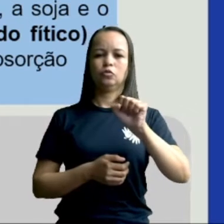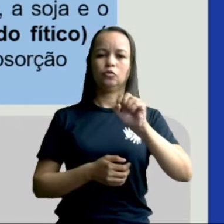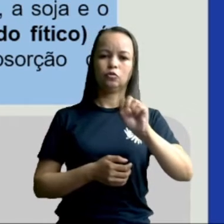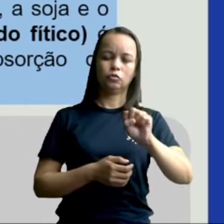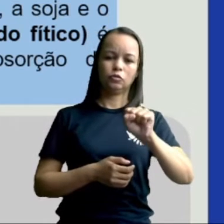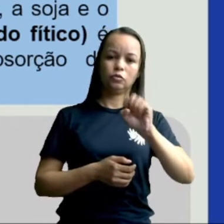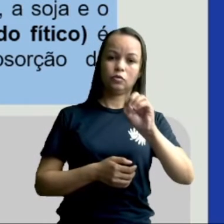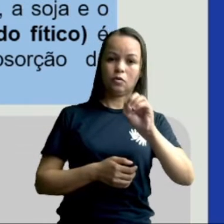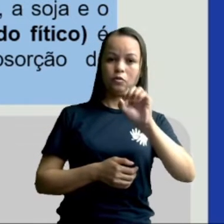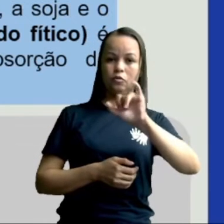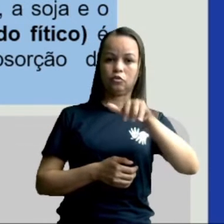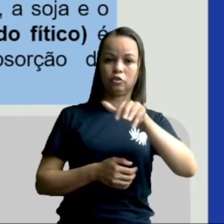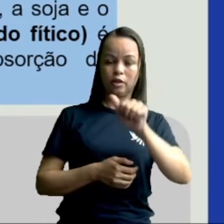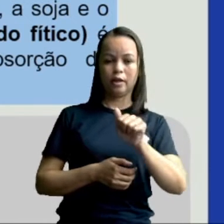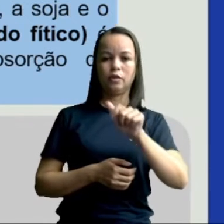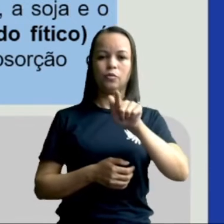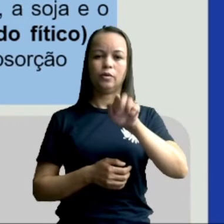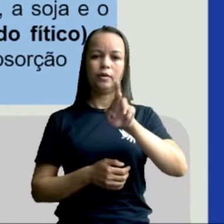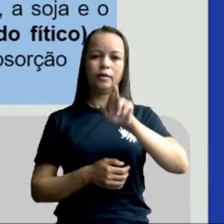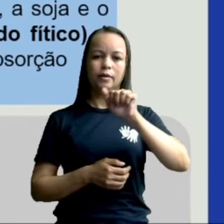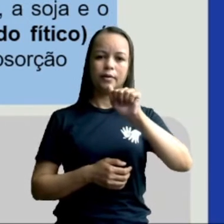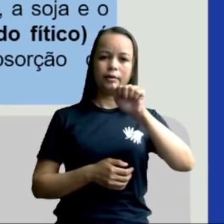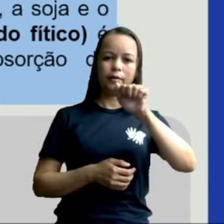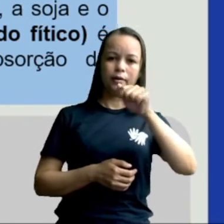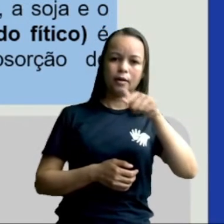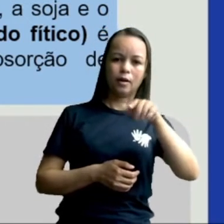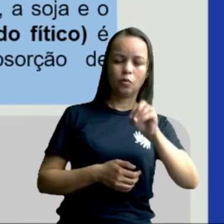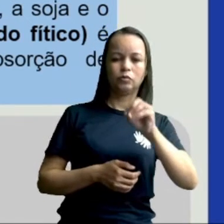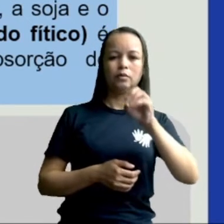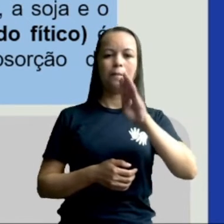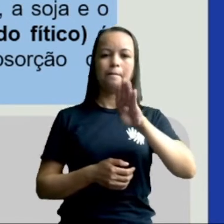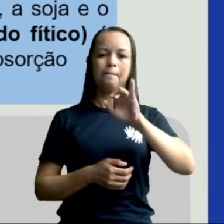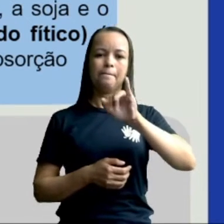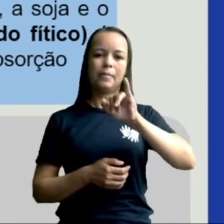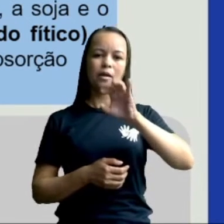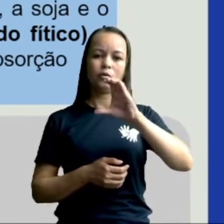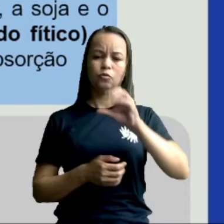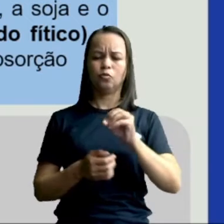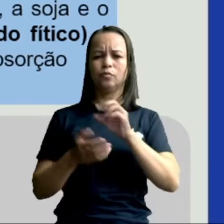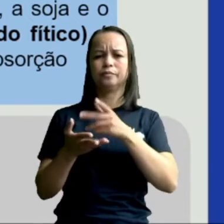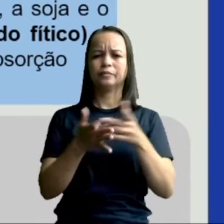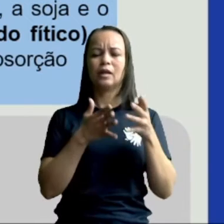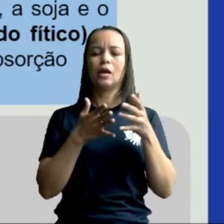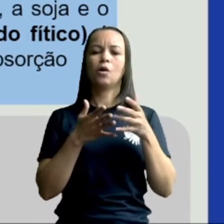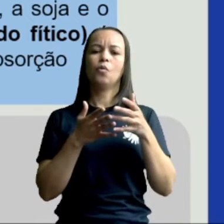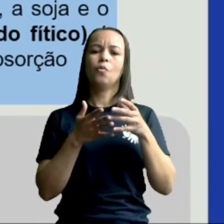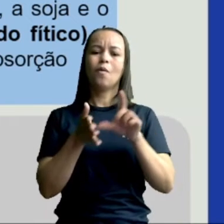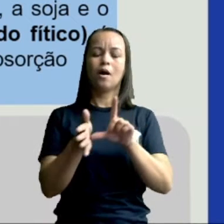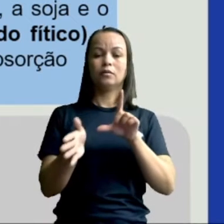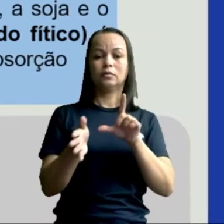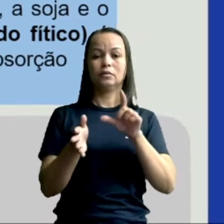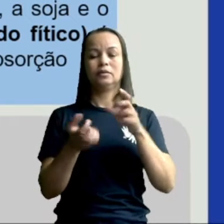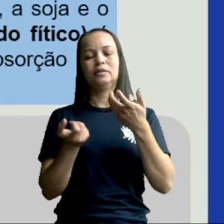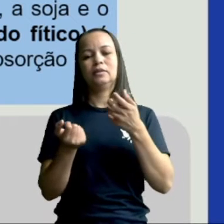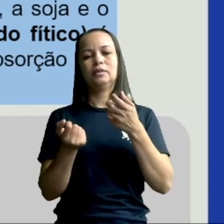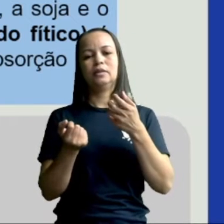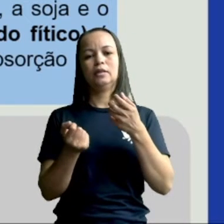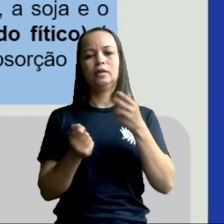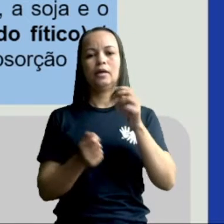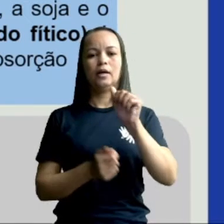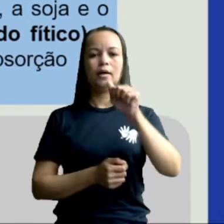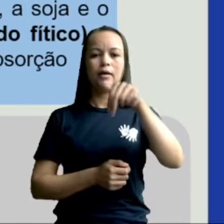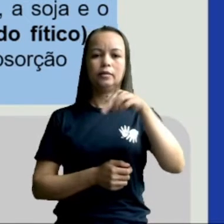bico, por exemplo, o fitato, que é um ácido fítico, é um antinutriente dificultador